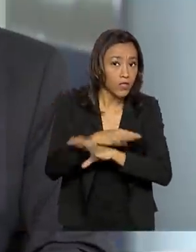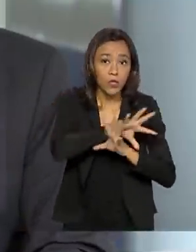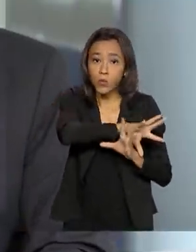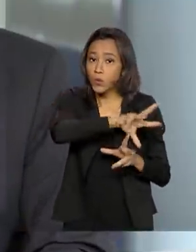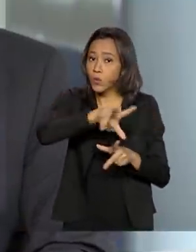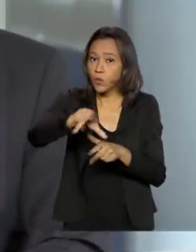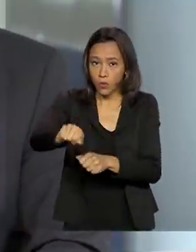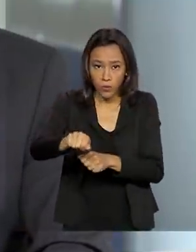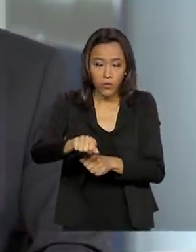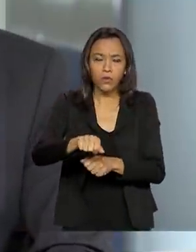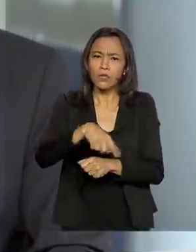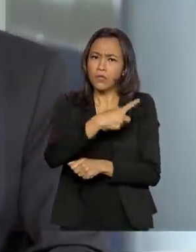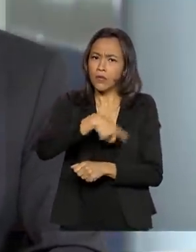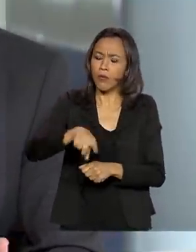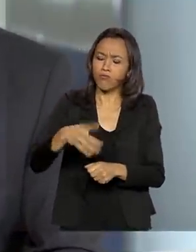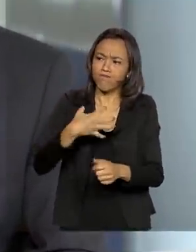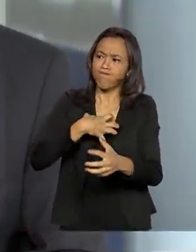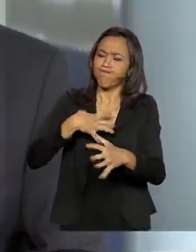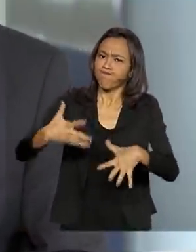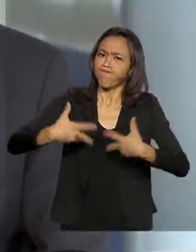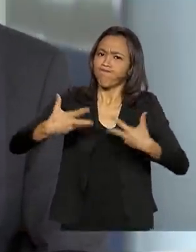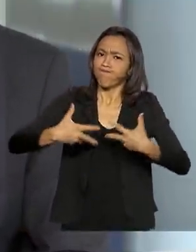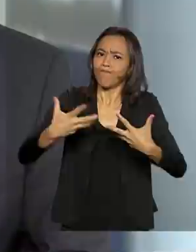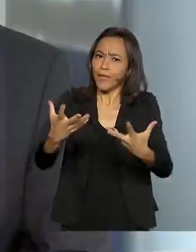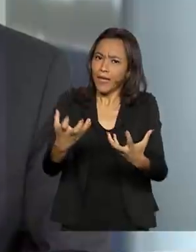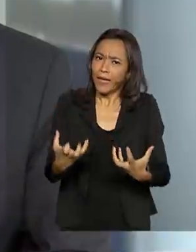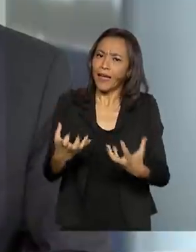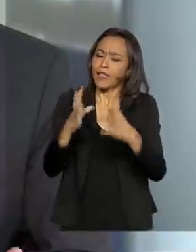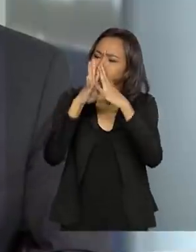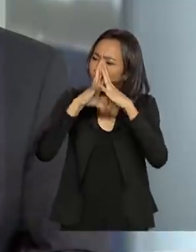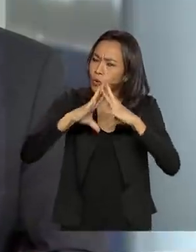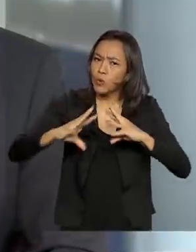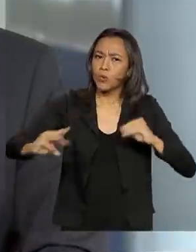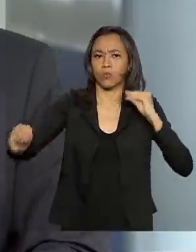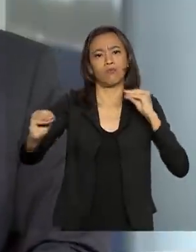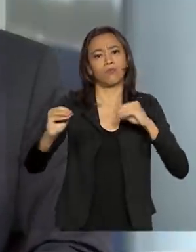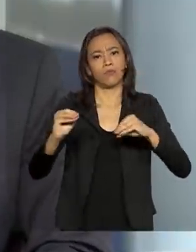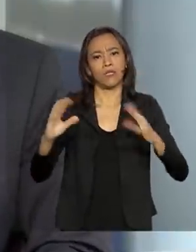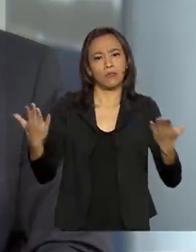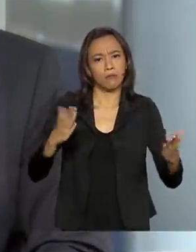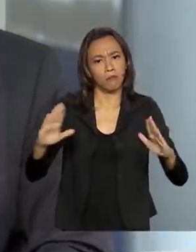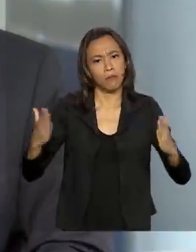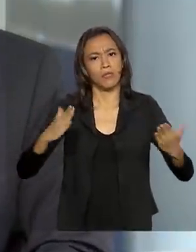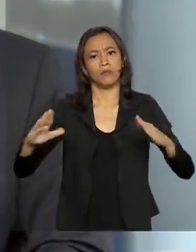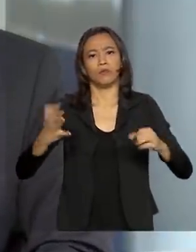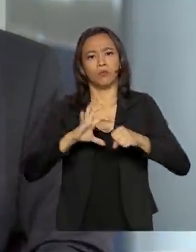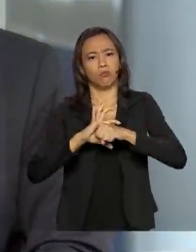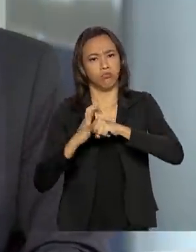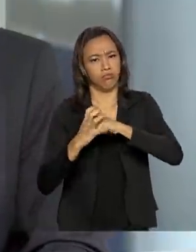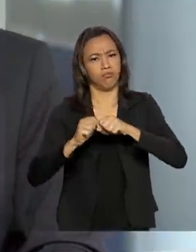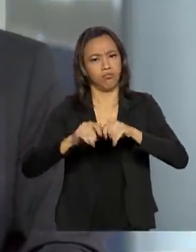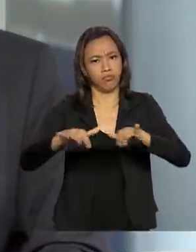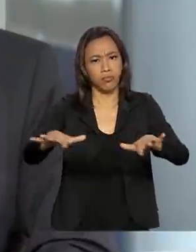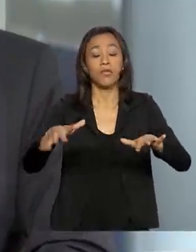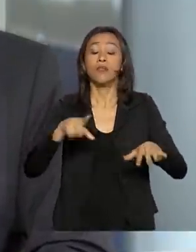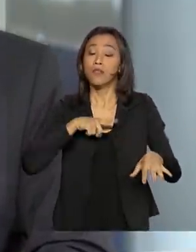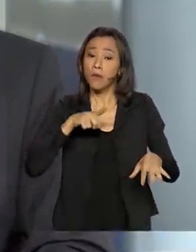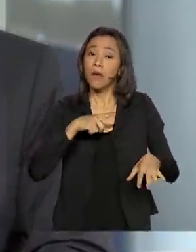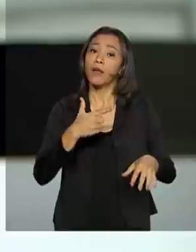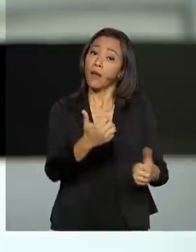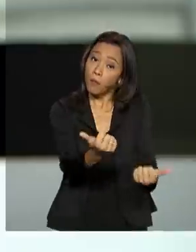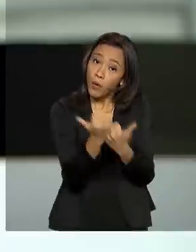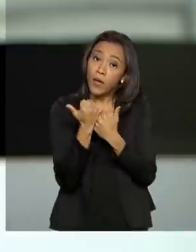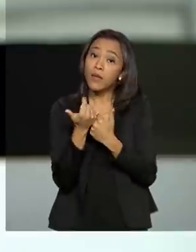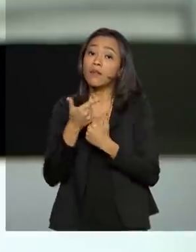assim, muito motivados para superar essa crise e também com essa questão do apoio àqueles que